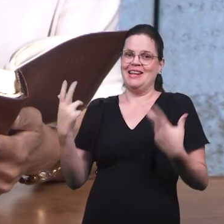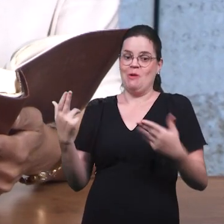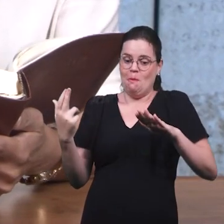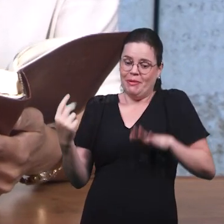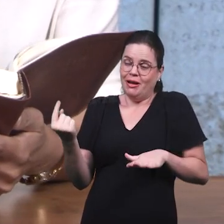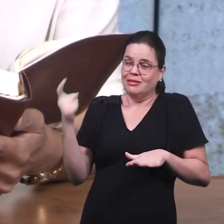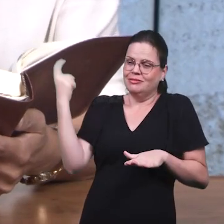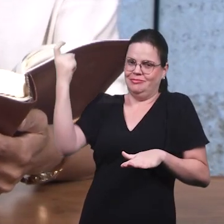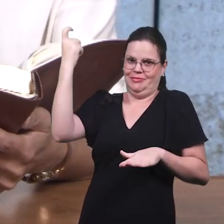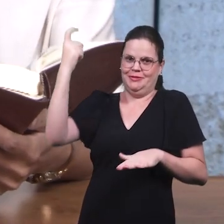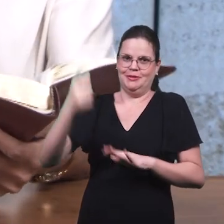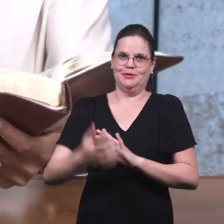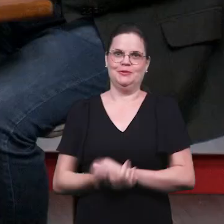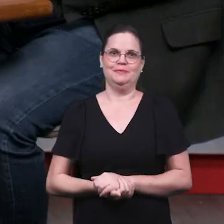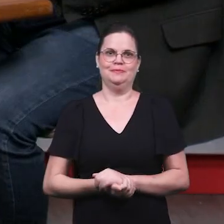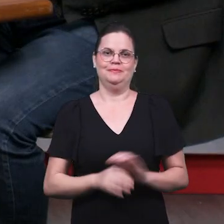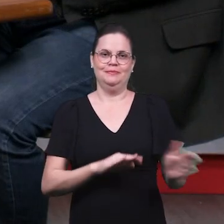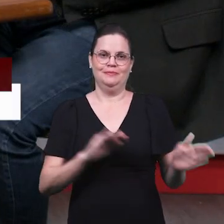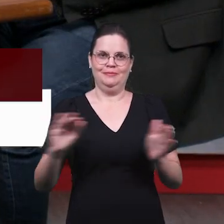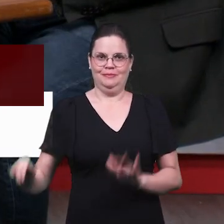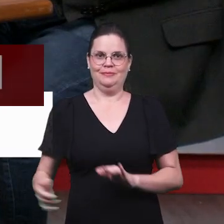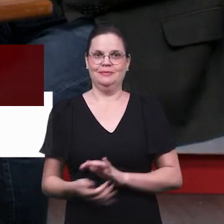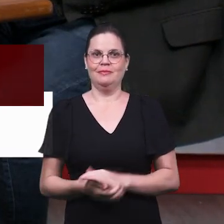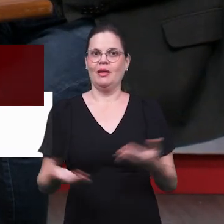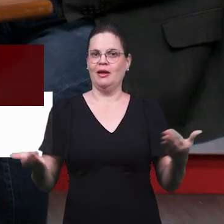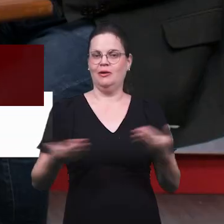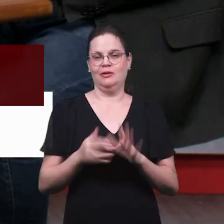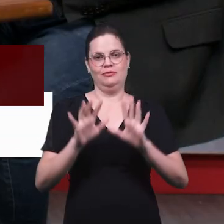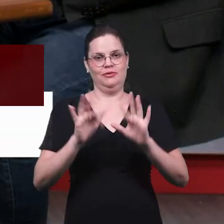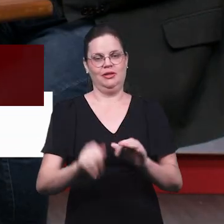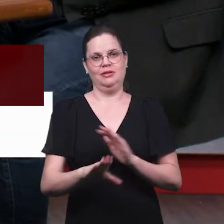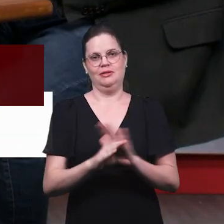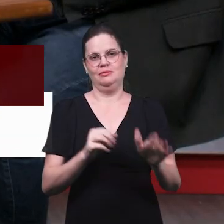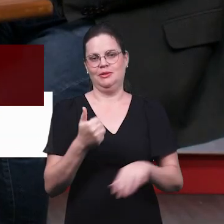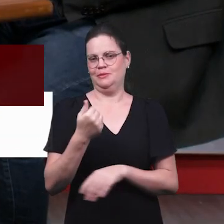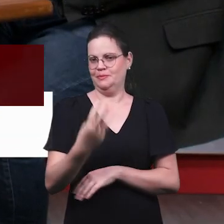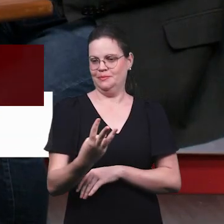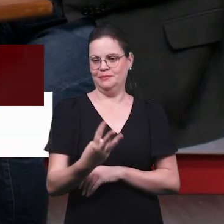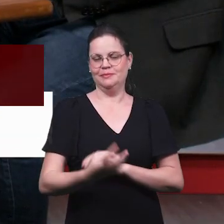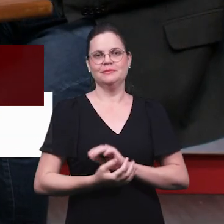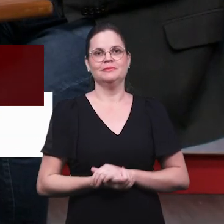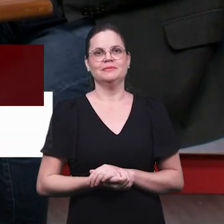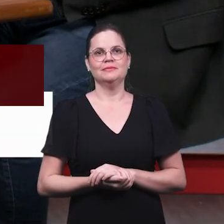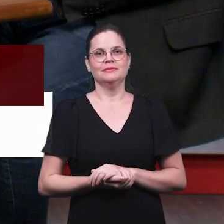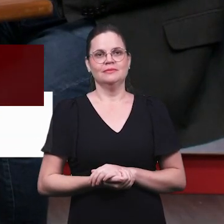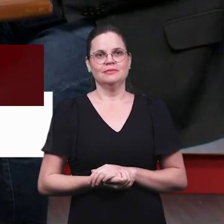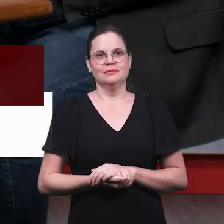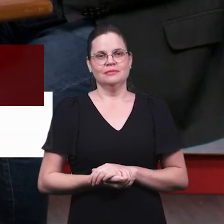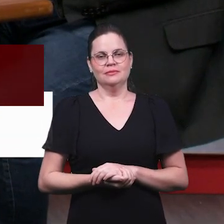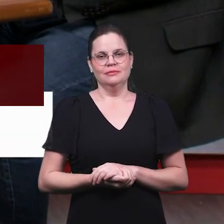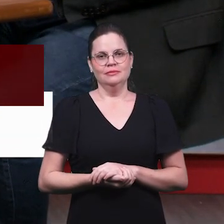seus olhos. Então, pastor, terminamos aqui o capítulo 13, com o povo